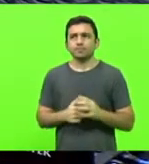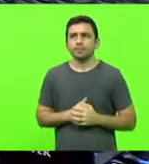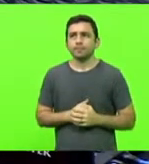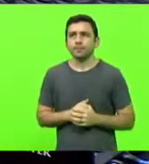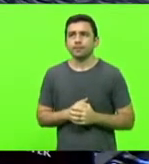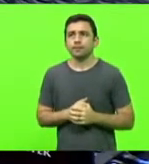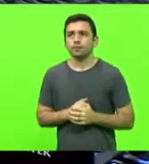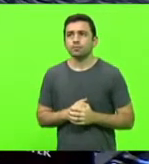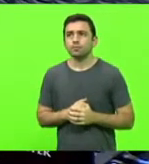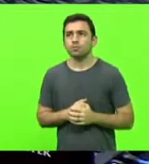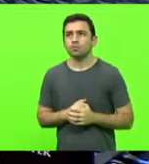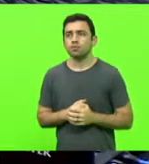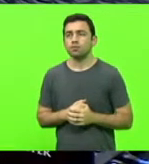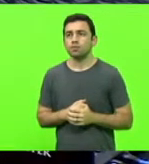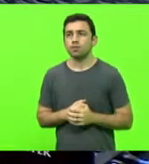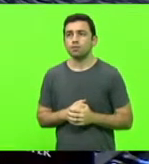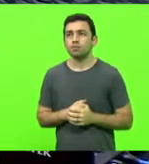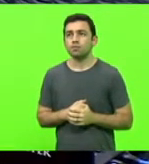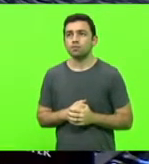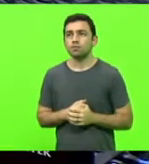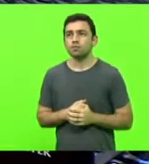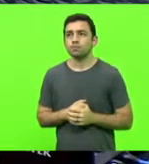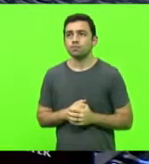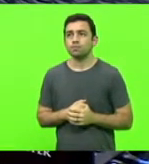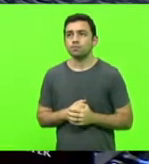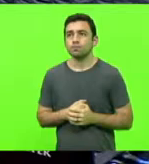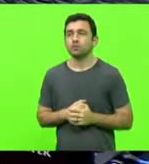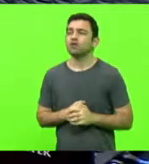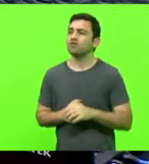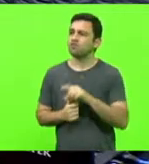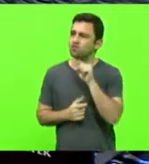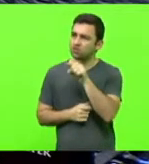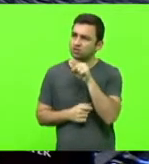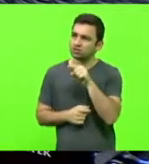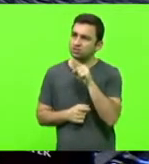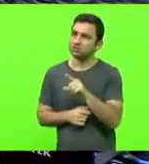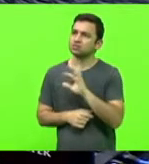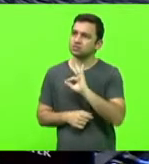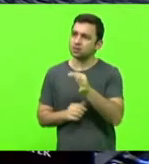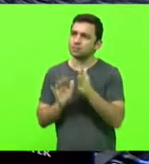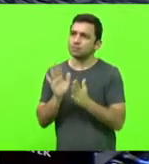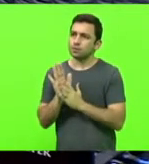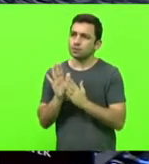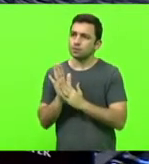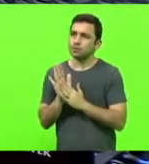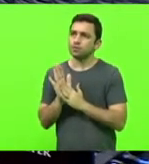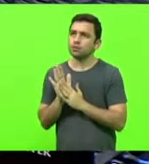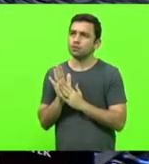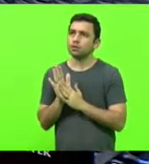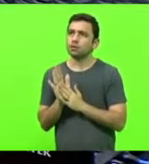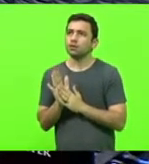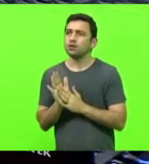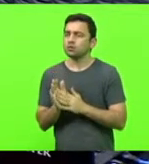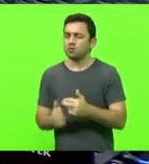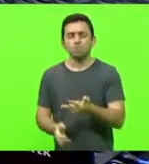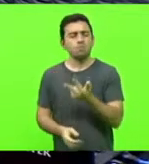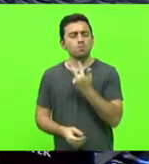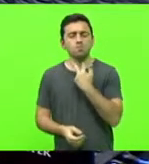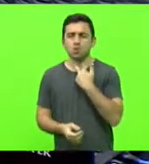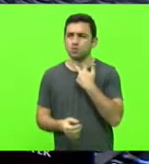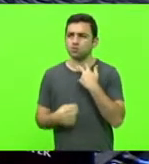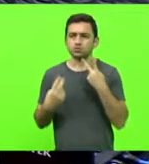Berlanda. Tinha olhado algumas vezes aqui e não estava. O senhor foi muito feliz nessa proposição, porque não pode continuar acontecendo